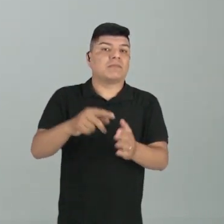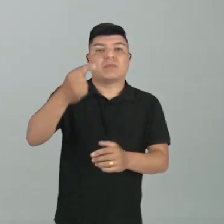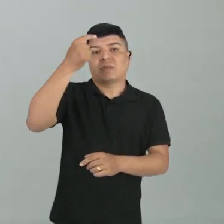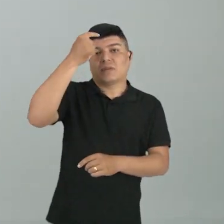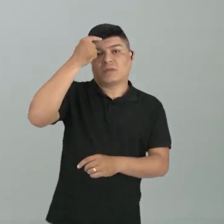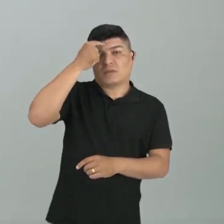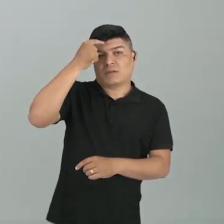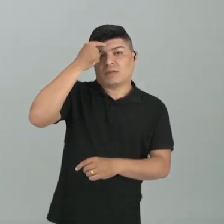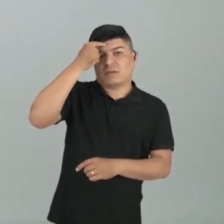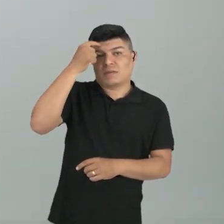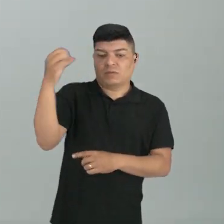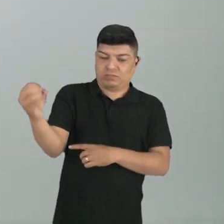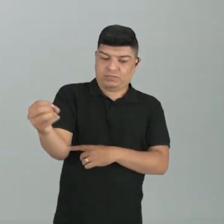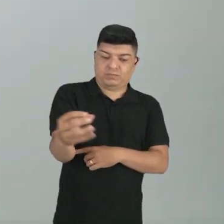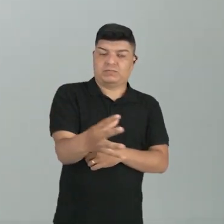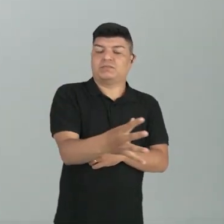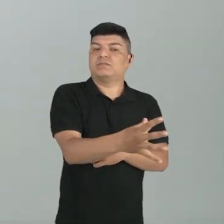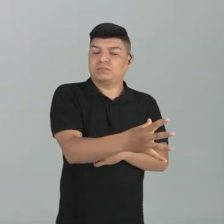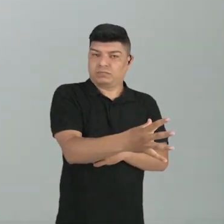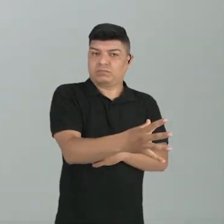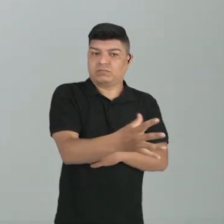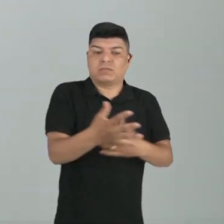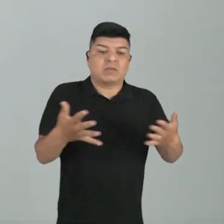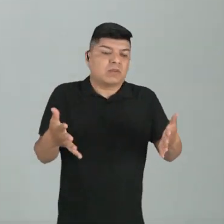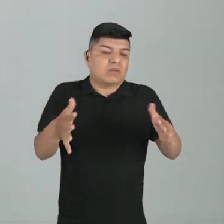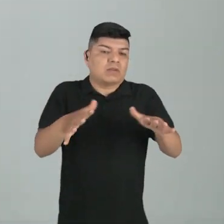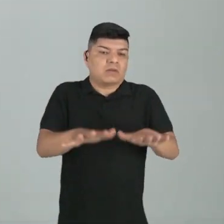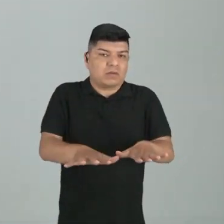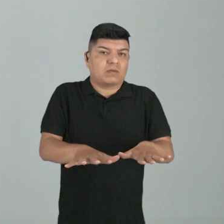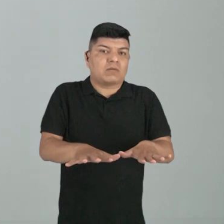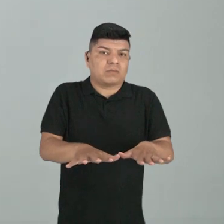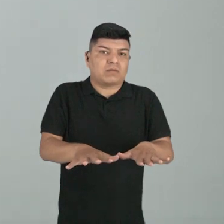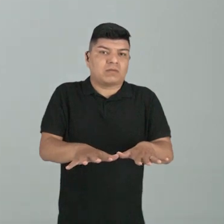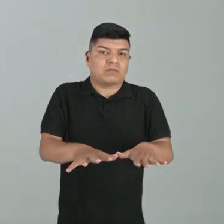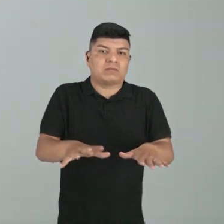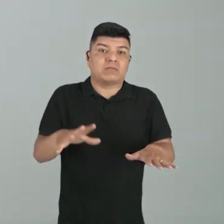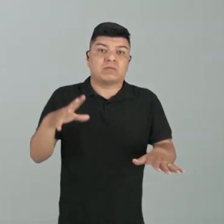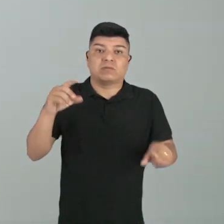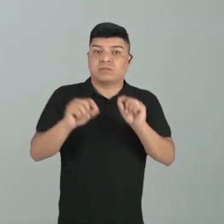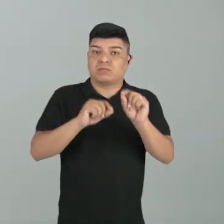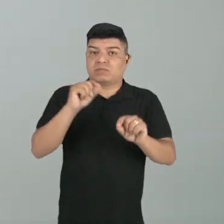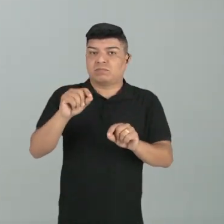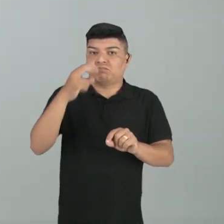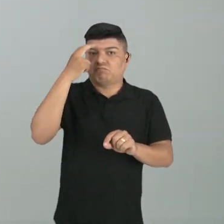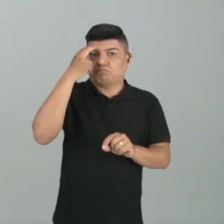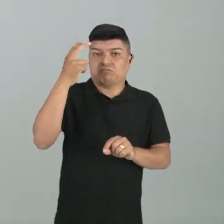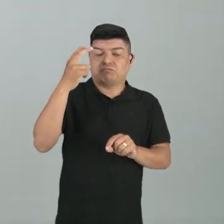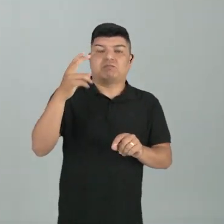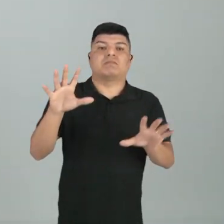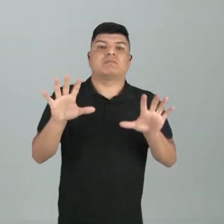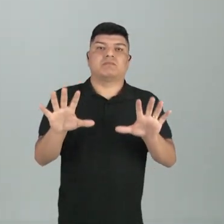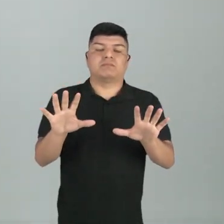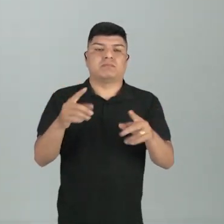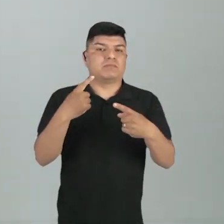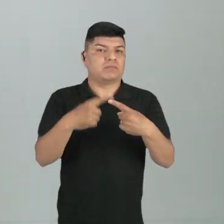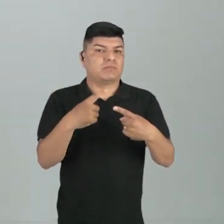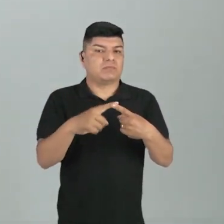pensamento inovador e inclusive um pensamento radical para a época dele.